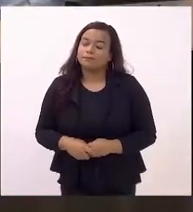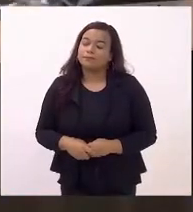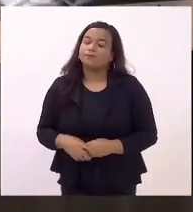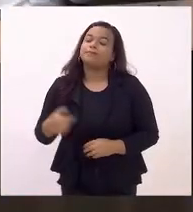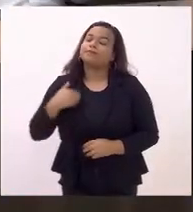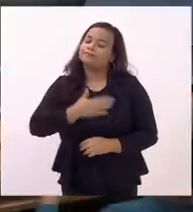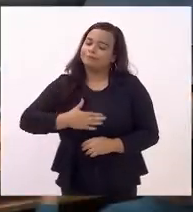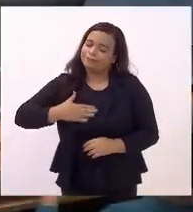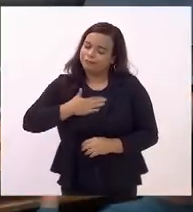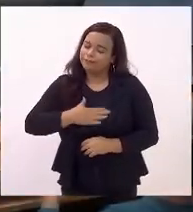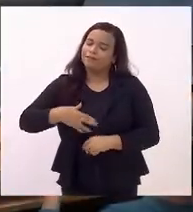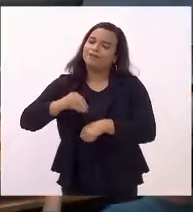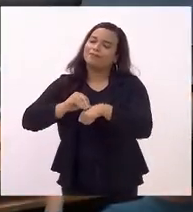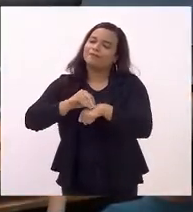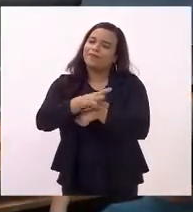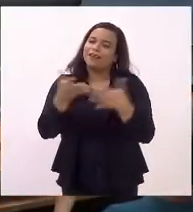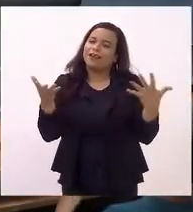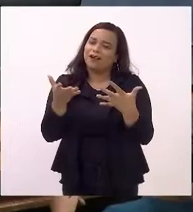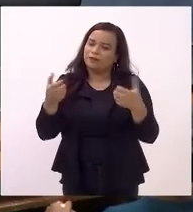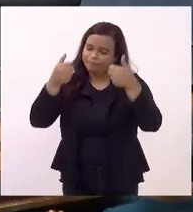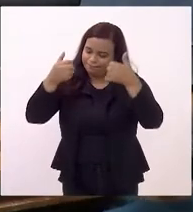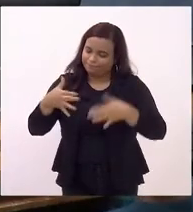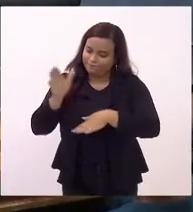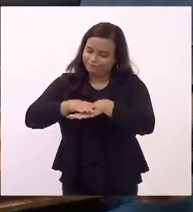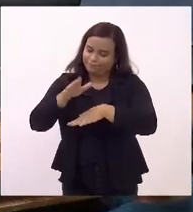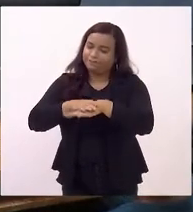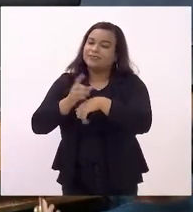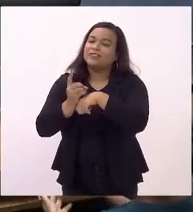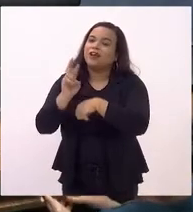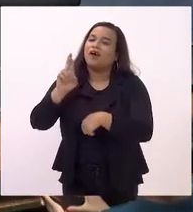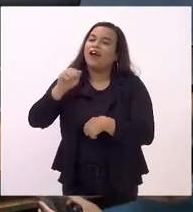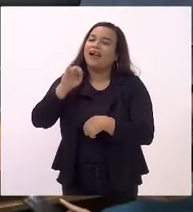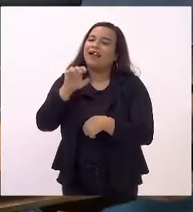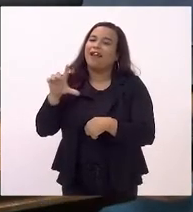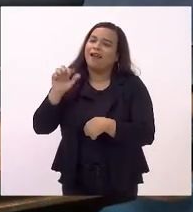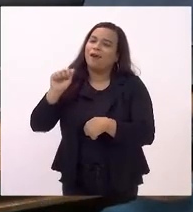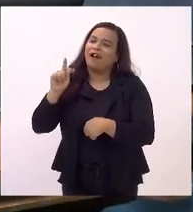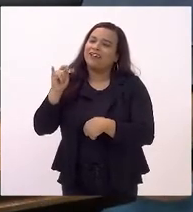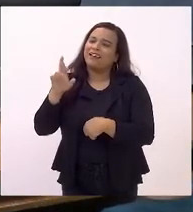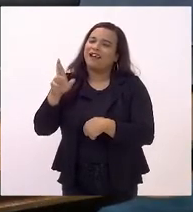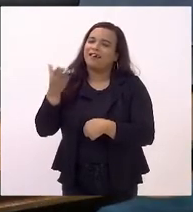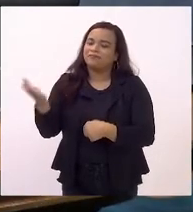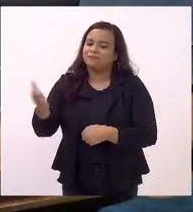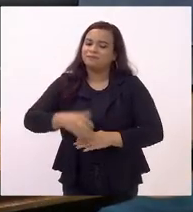Gostaria de passar a palavra à doutora Raquel Aguiar Estevam do Carmo.